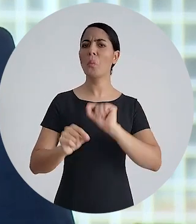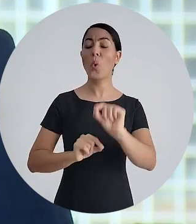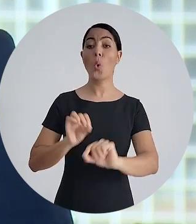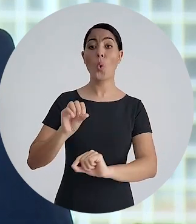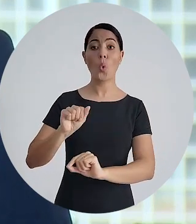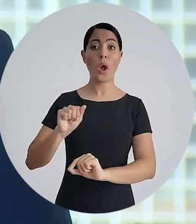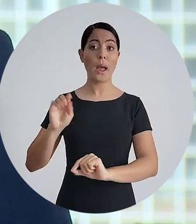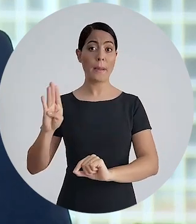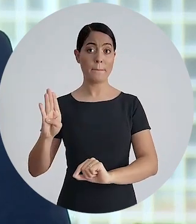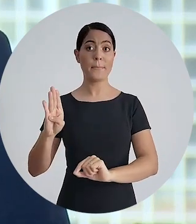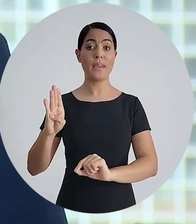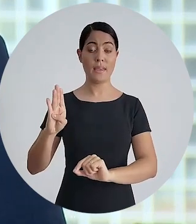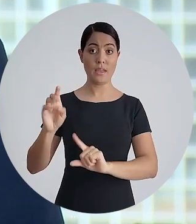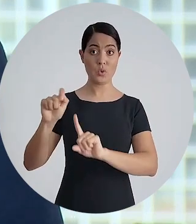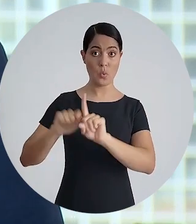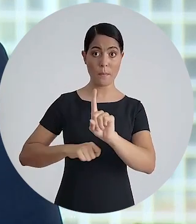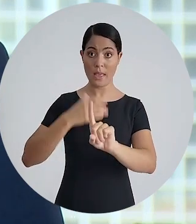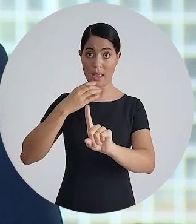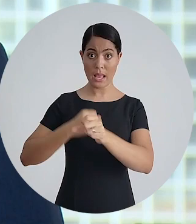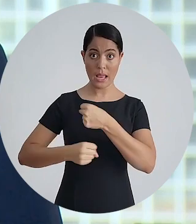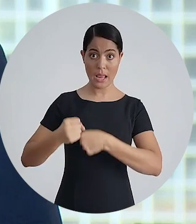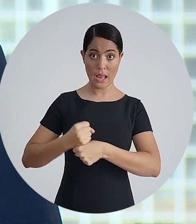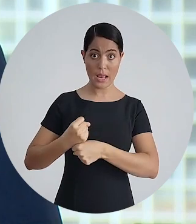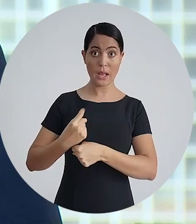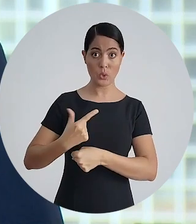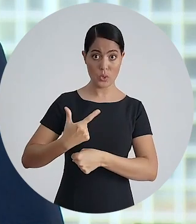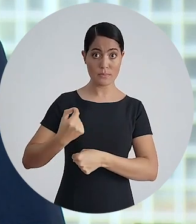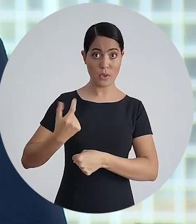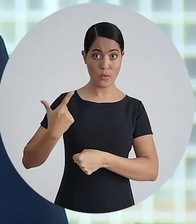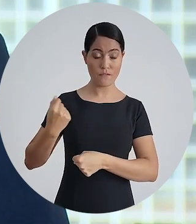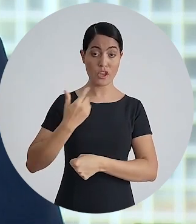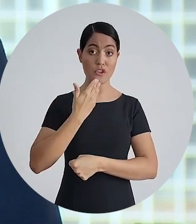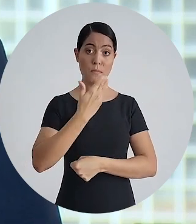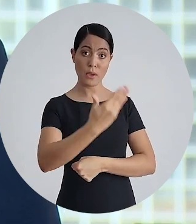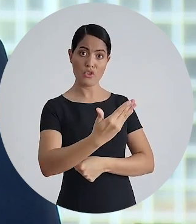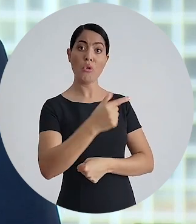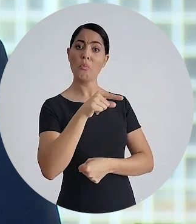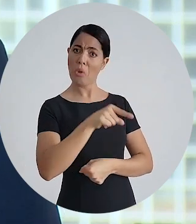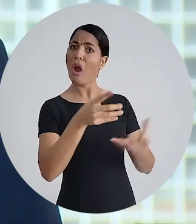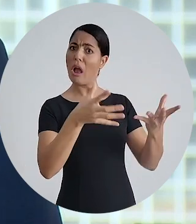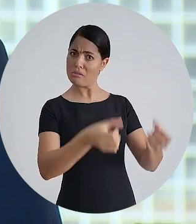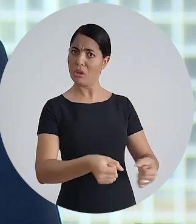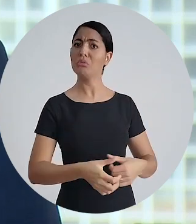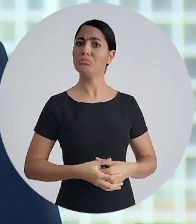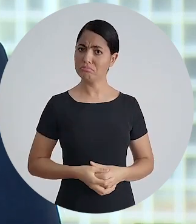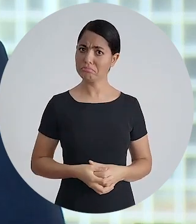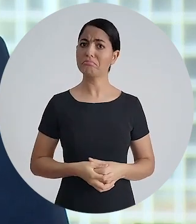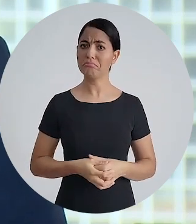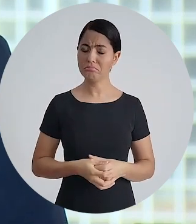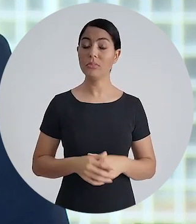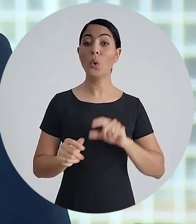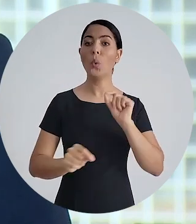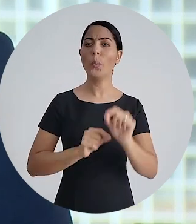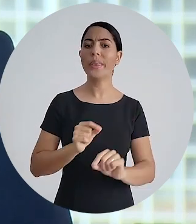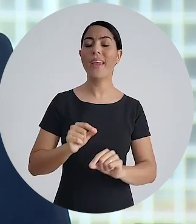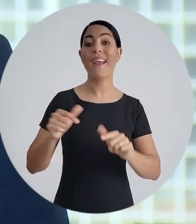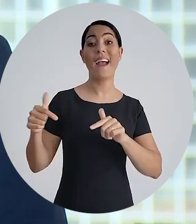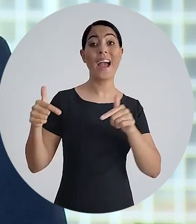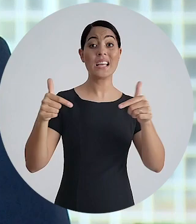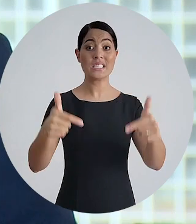à medida liminar proposta pela Ordem em dezembro de 2020. No pleito, o Conselho Federal questionava